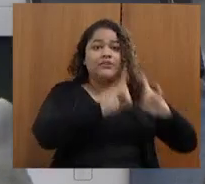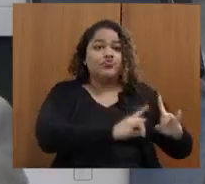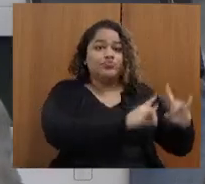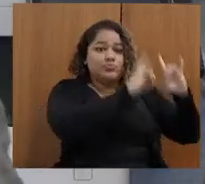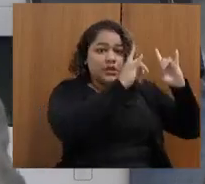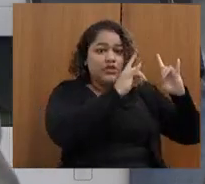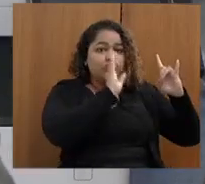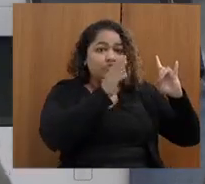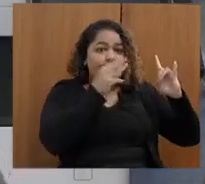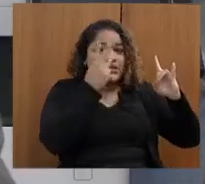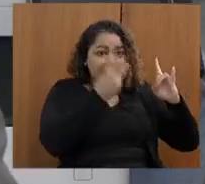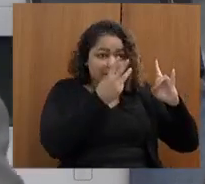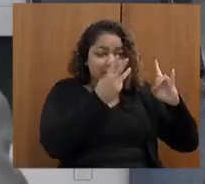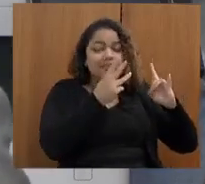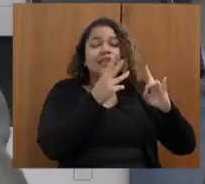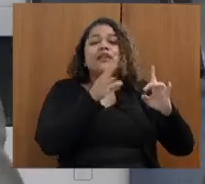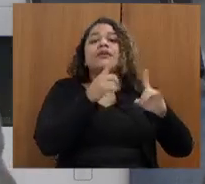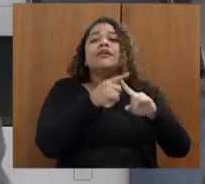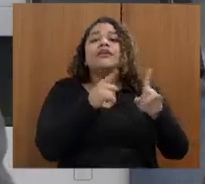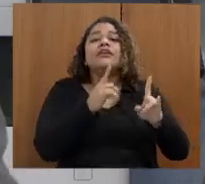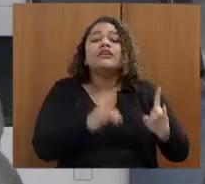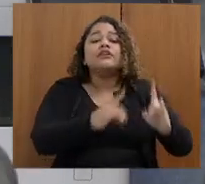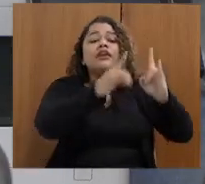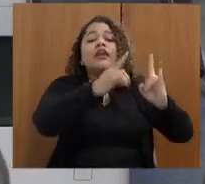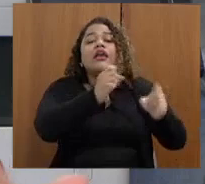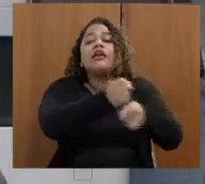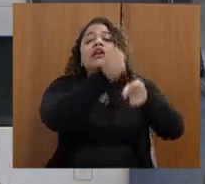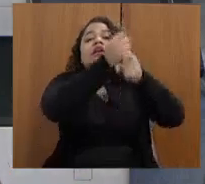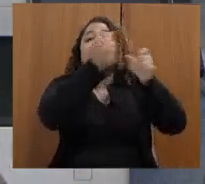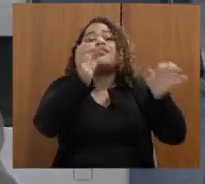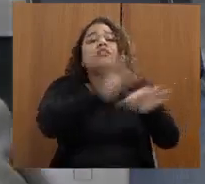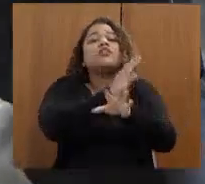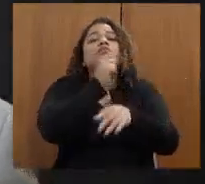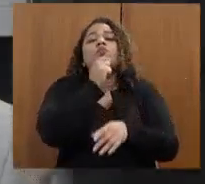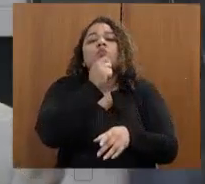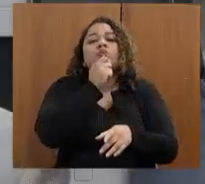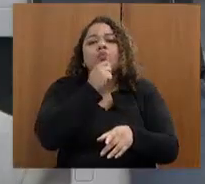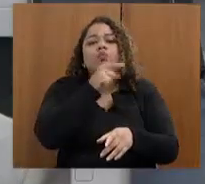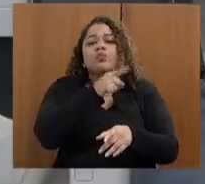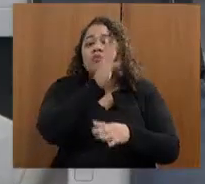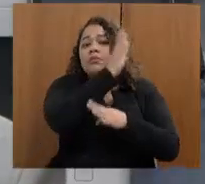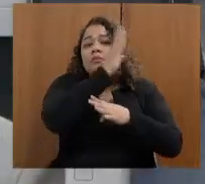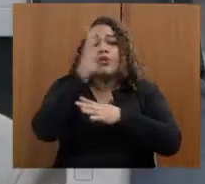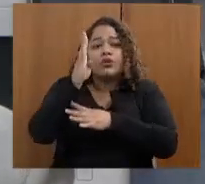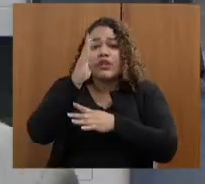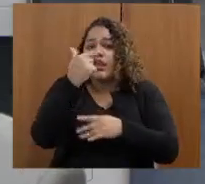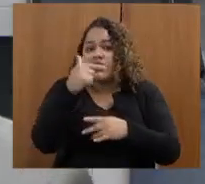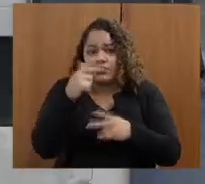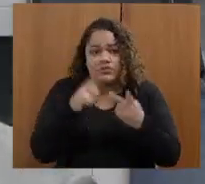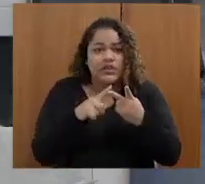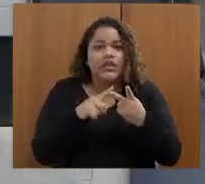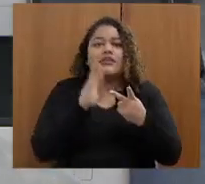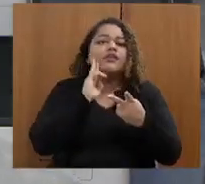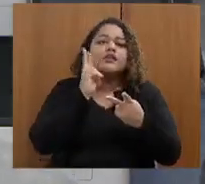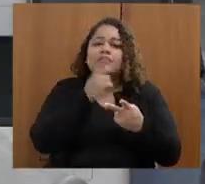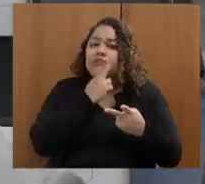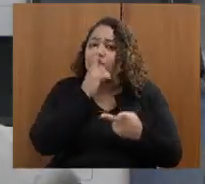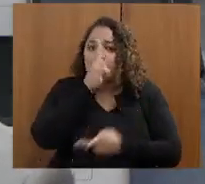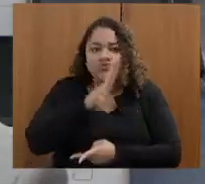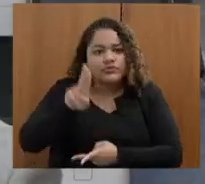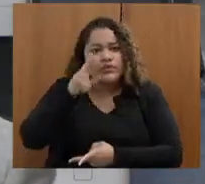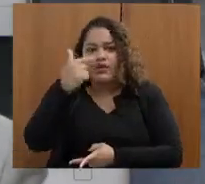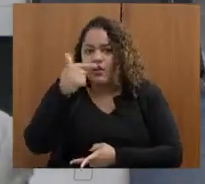esse campo não tem uma biblioteca não tem o auditório não tem o restaurante universitário nós precisamos sair do lugar